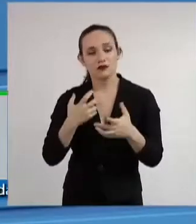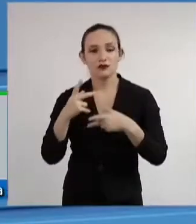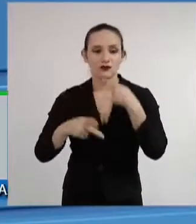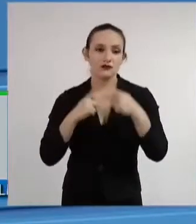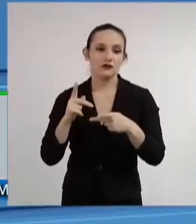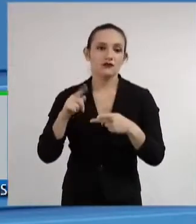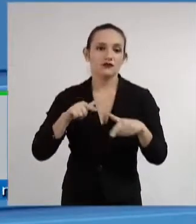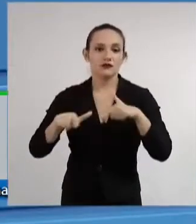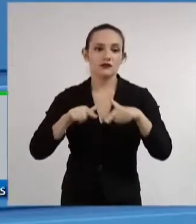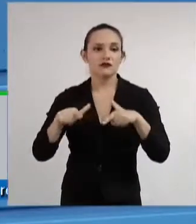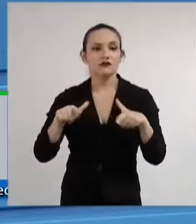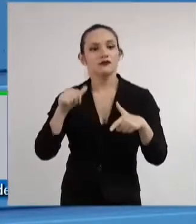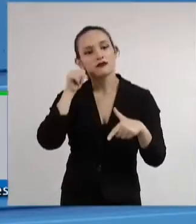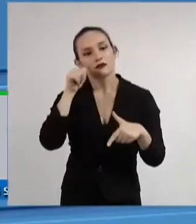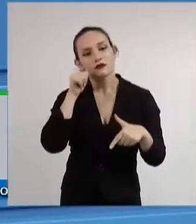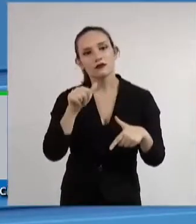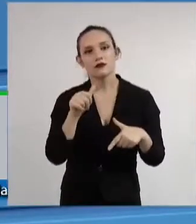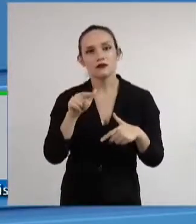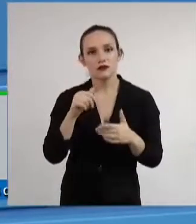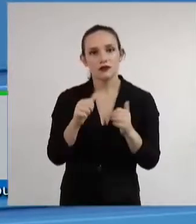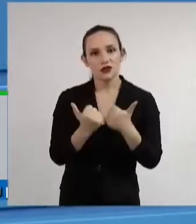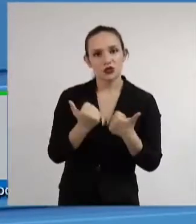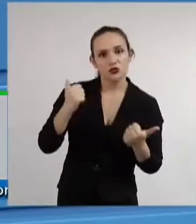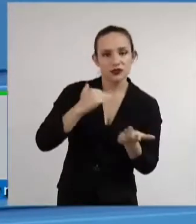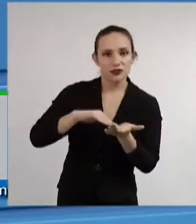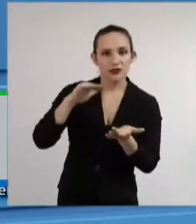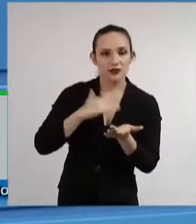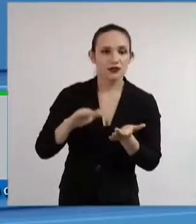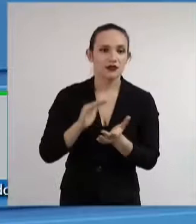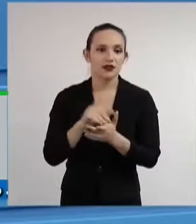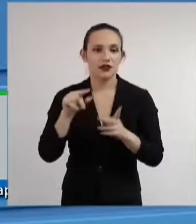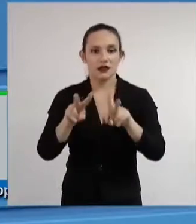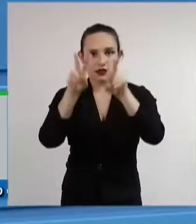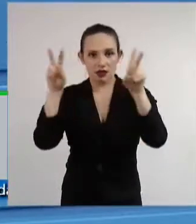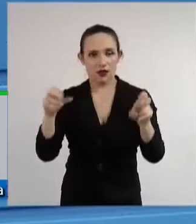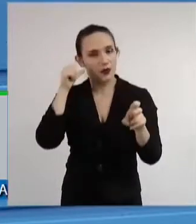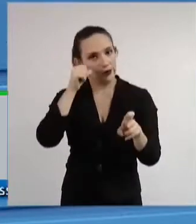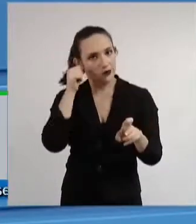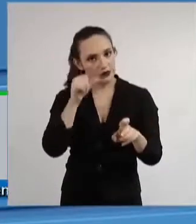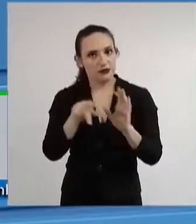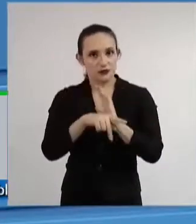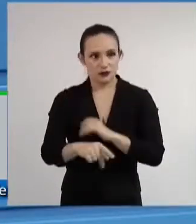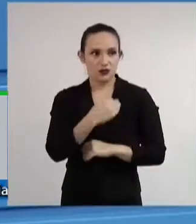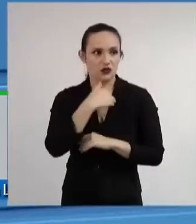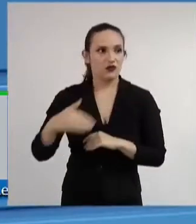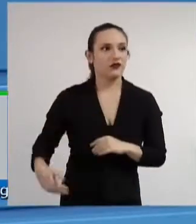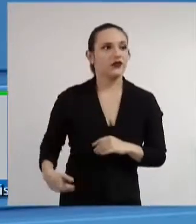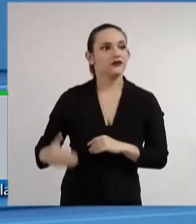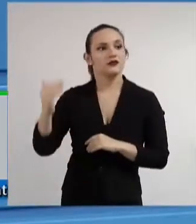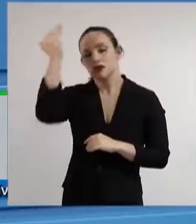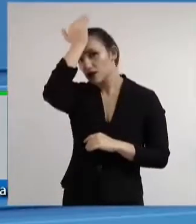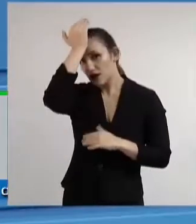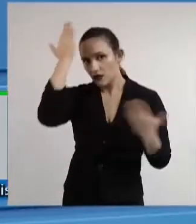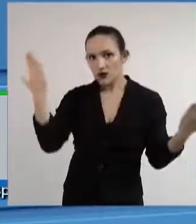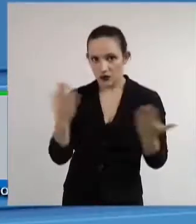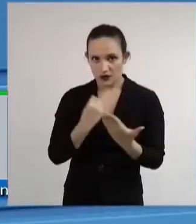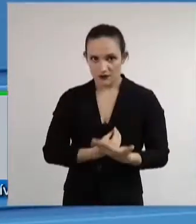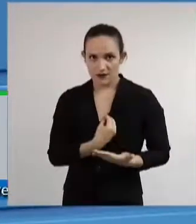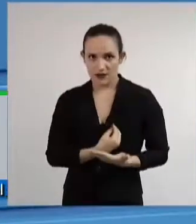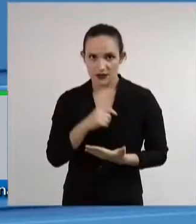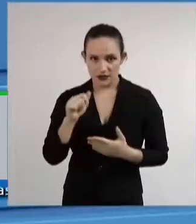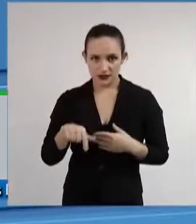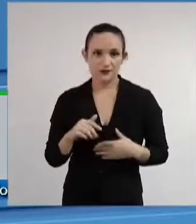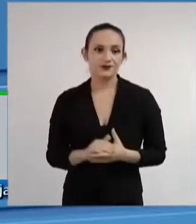do trabalho da nossa subsecretária para Assuntos da Mulher do governo, Reinalda Zambuja, que se faz presente aqui no nosso